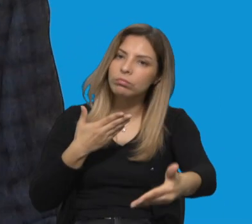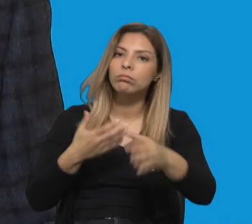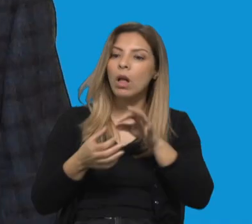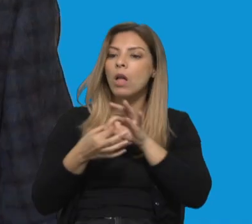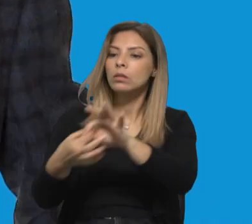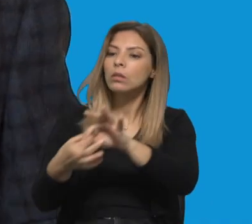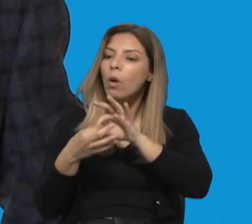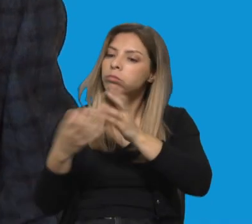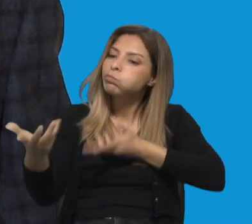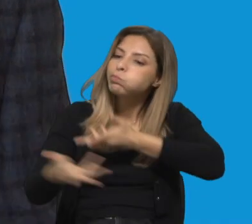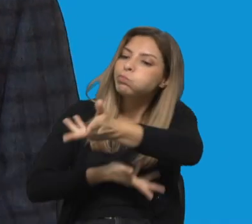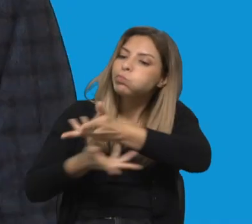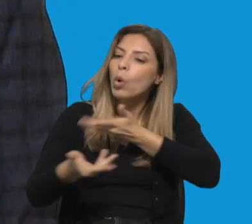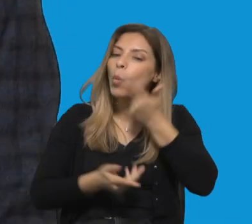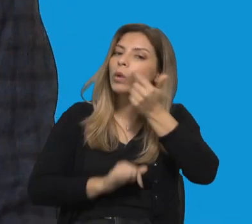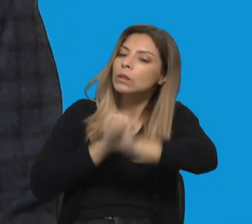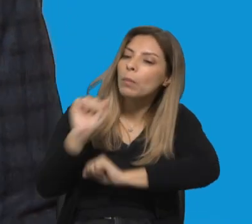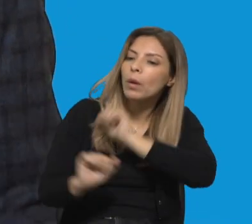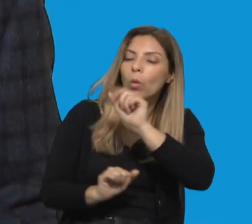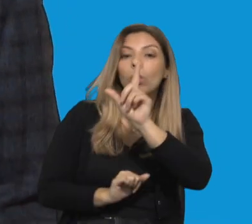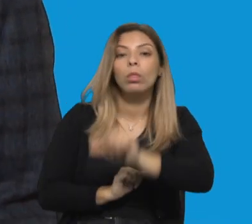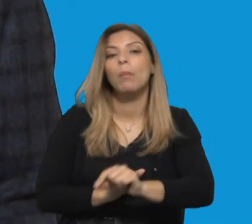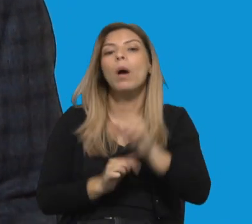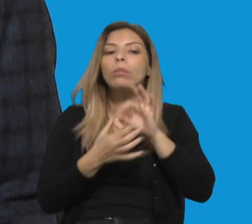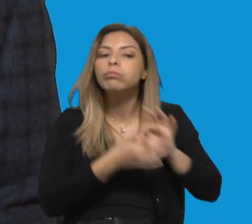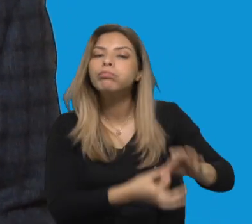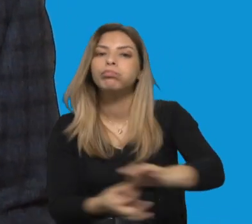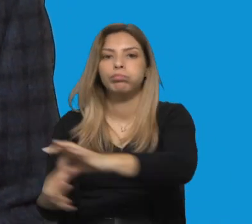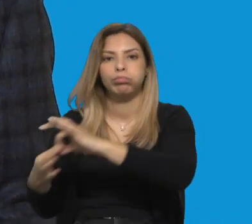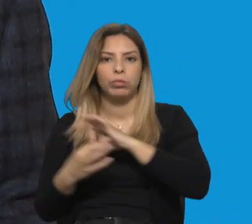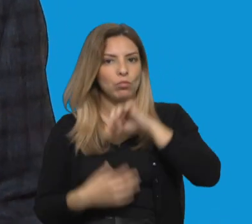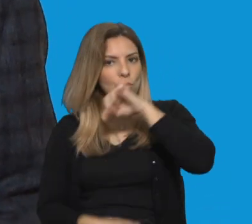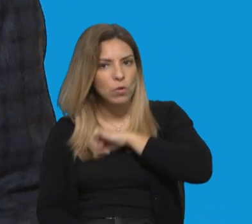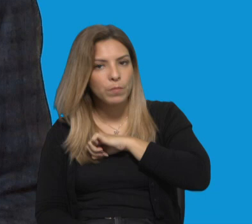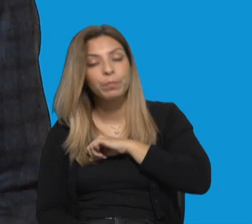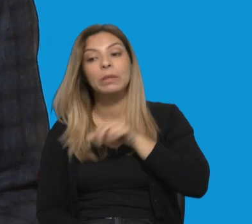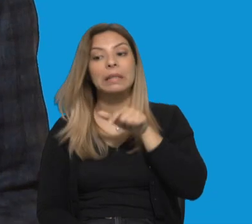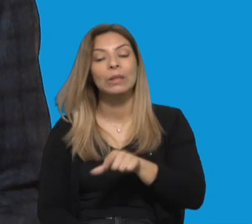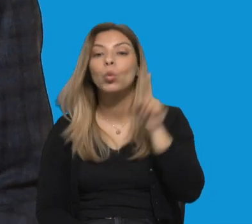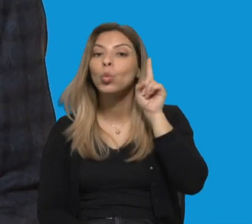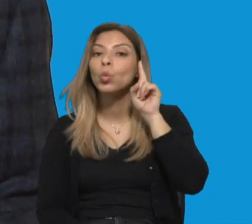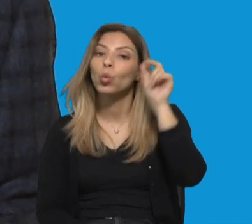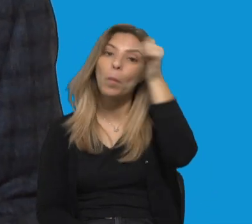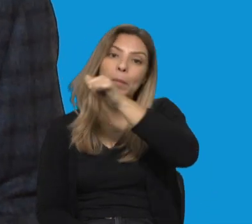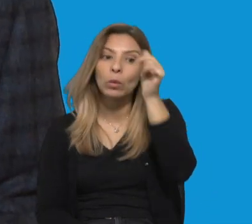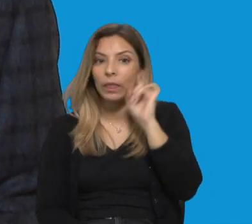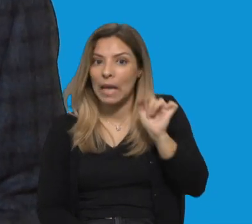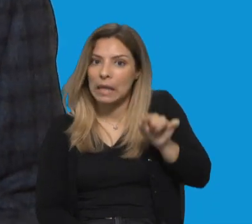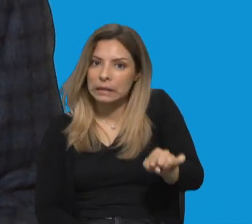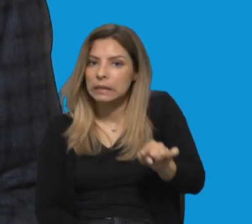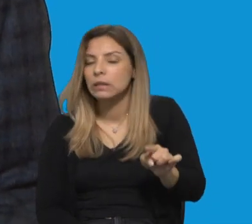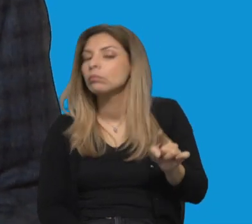de conhecimento, mas também de comunhão. E por isso este domingo é um domingo importantíssimo para